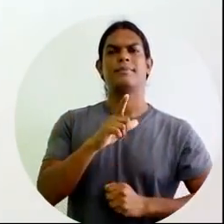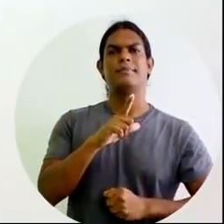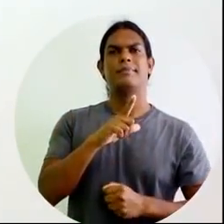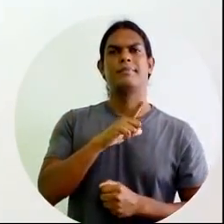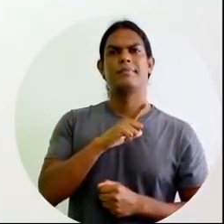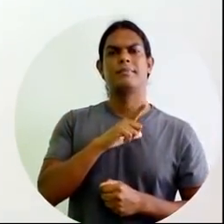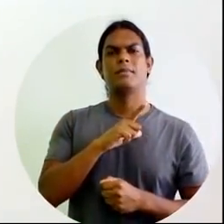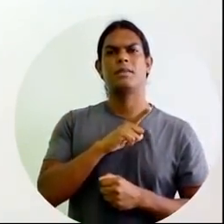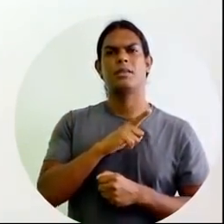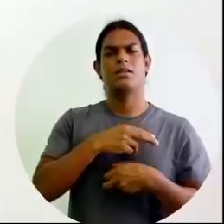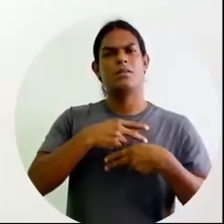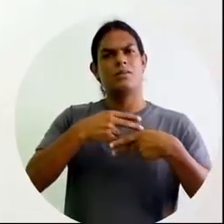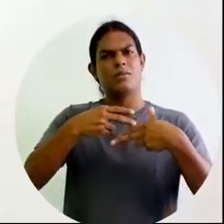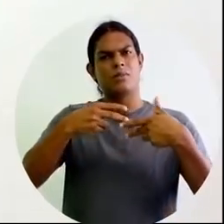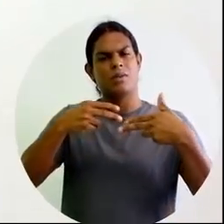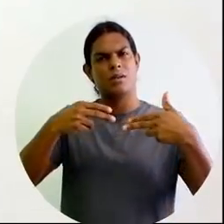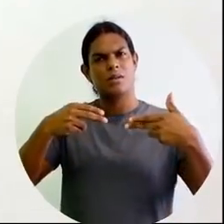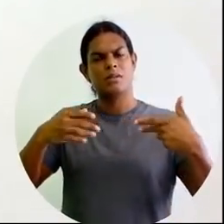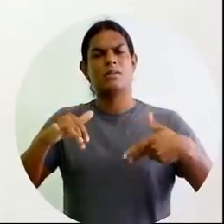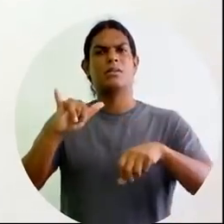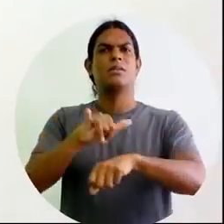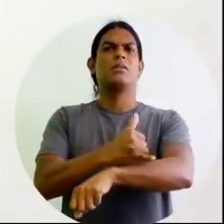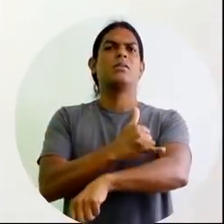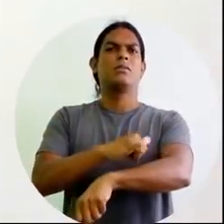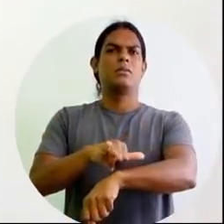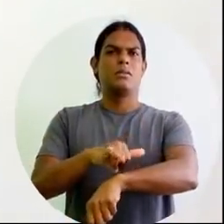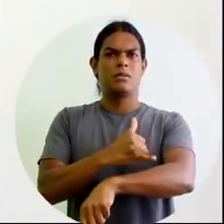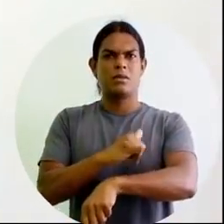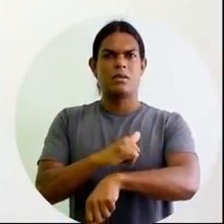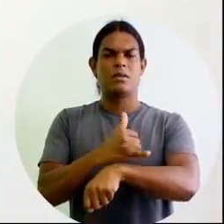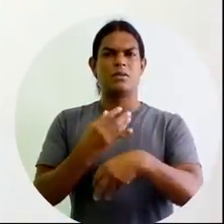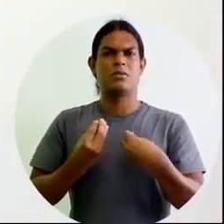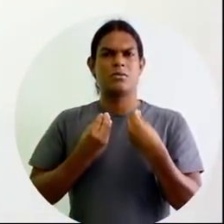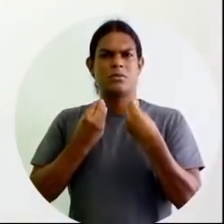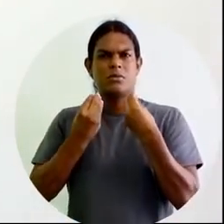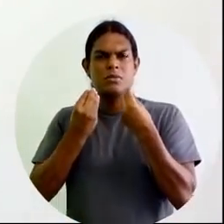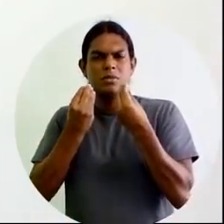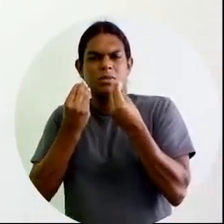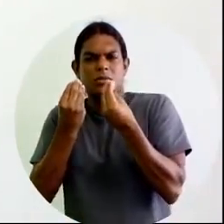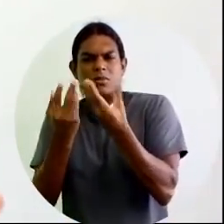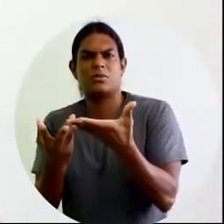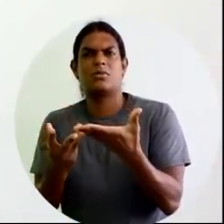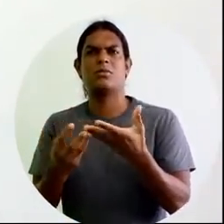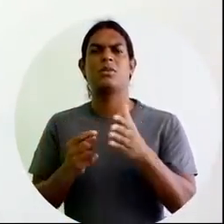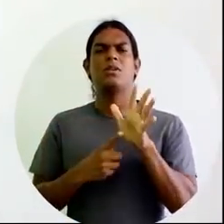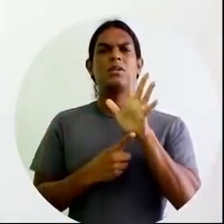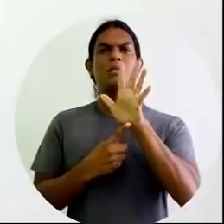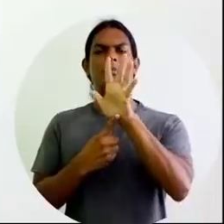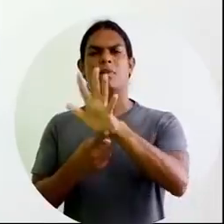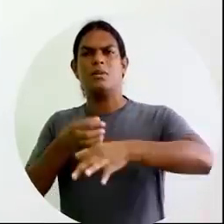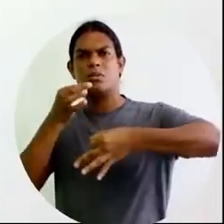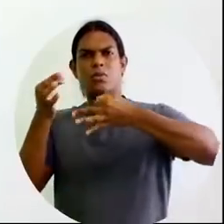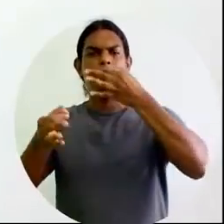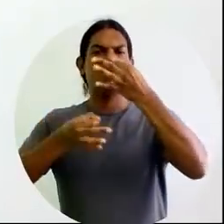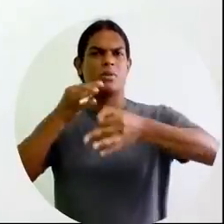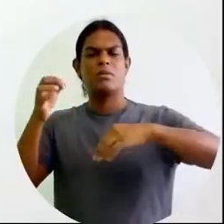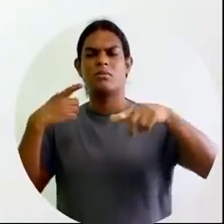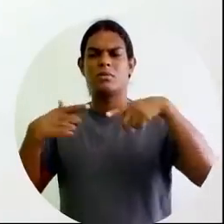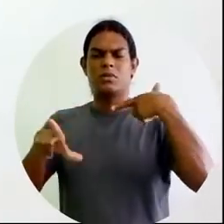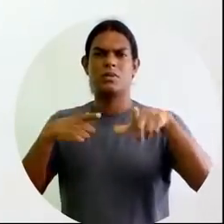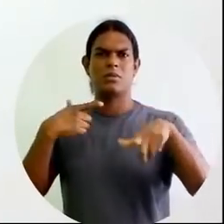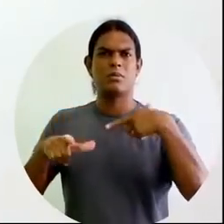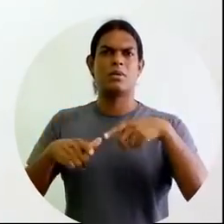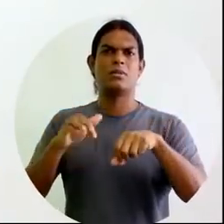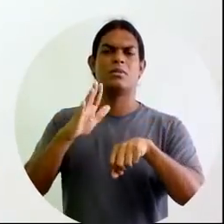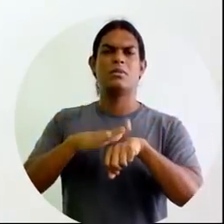os processos grupais, o que significa que algumas pessoas contribuem com mais tempo e energia do que outras,